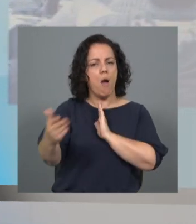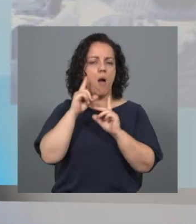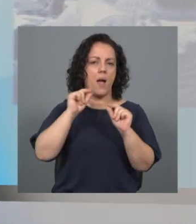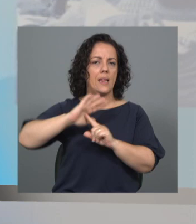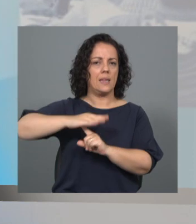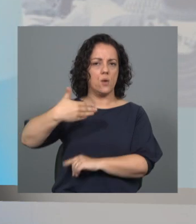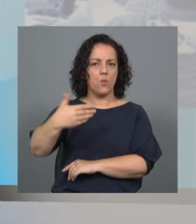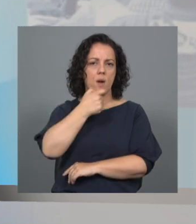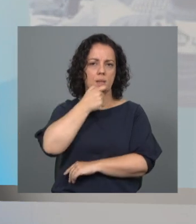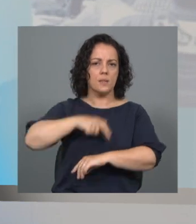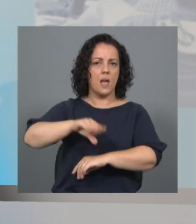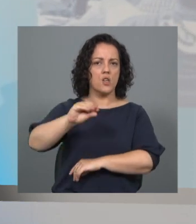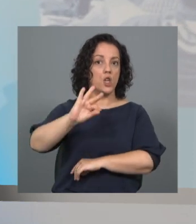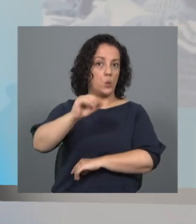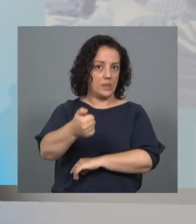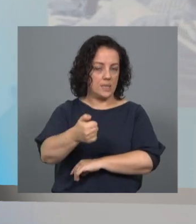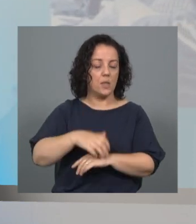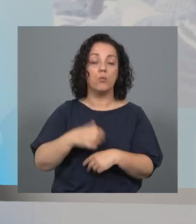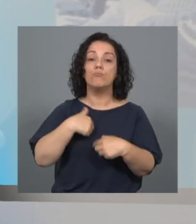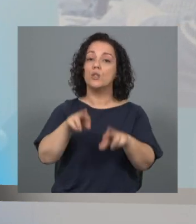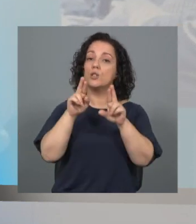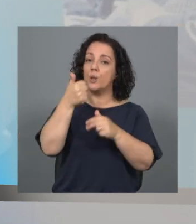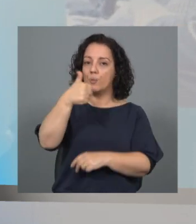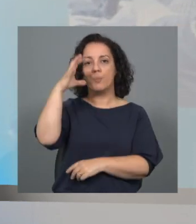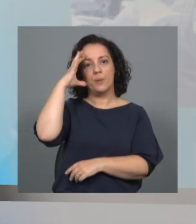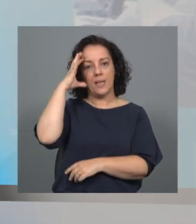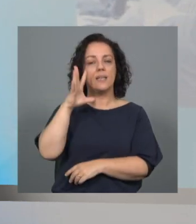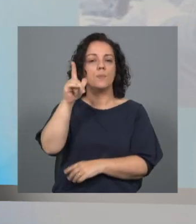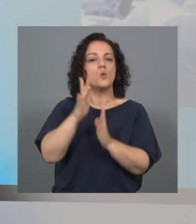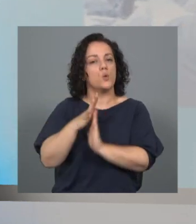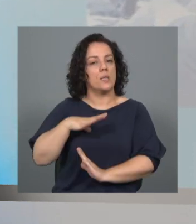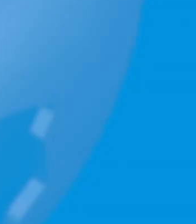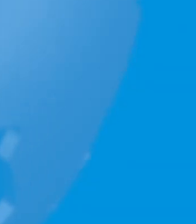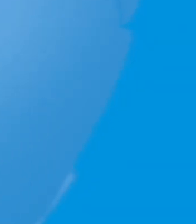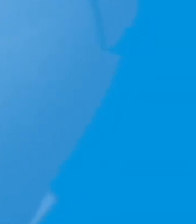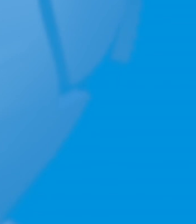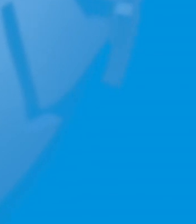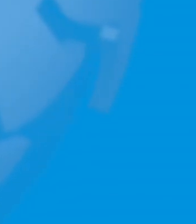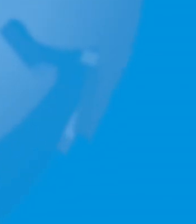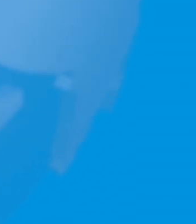quando forem 22h45. Desejo-lhe uma ótima tarde e até amanhã, se Deus quiser.